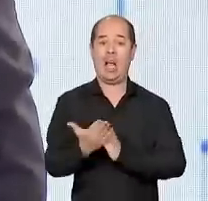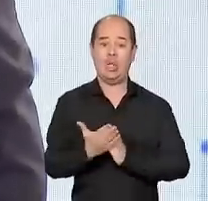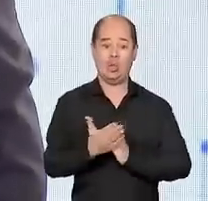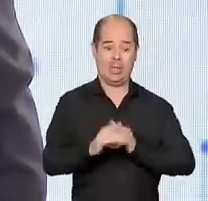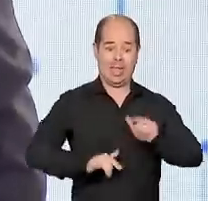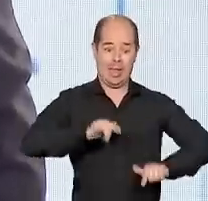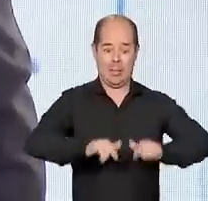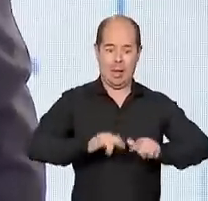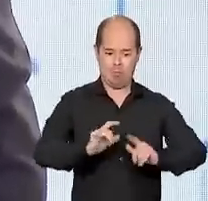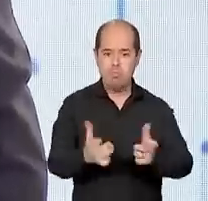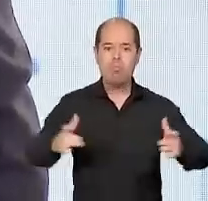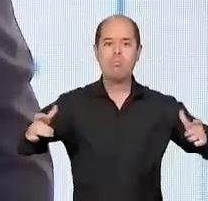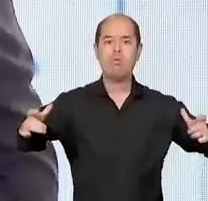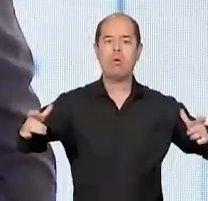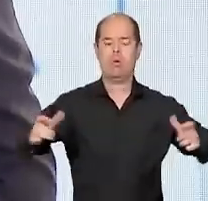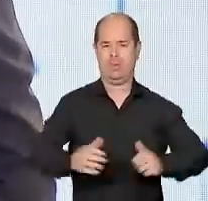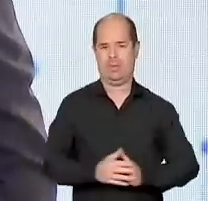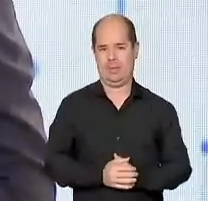bem,